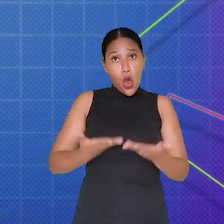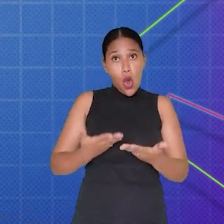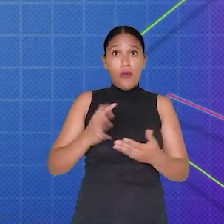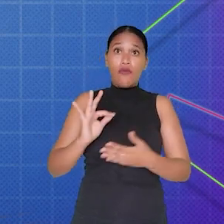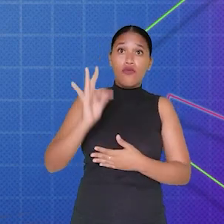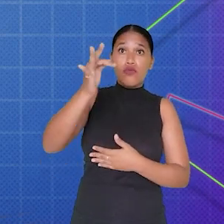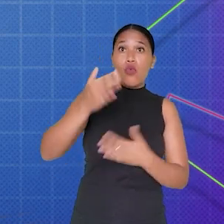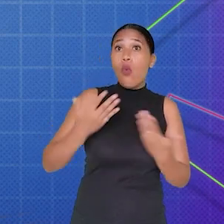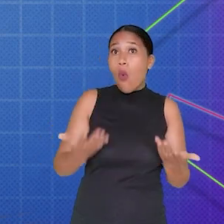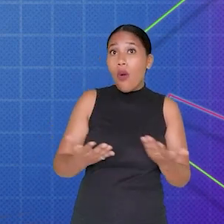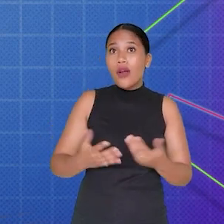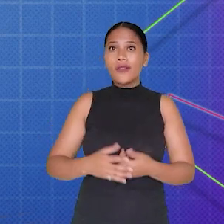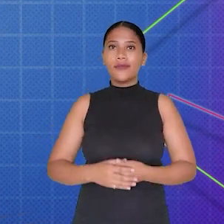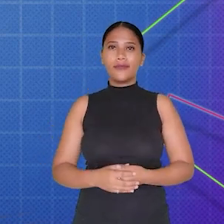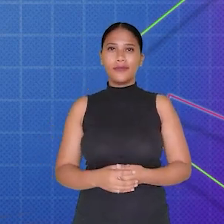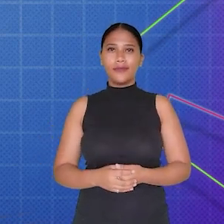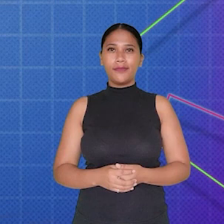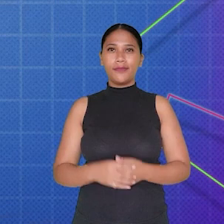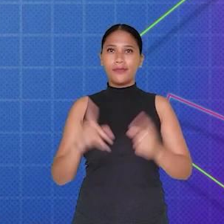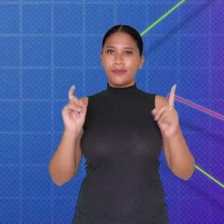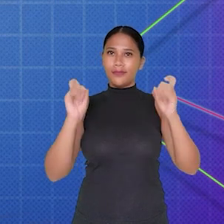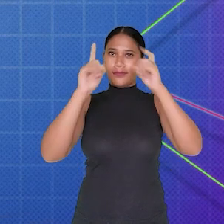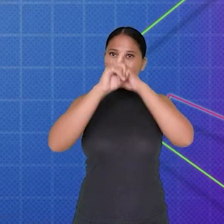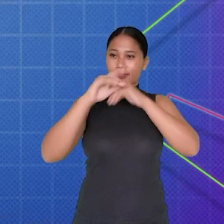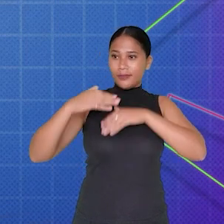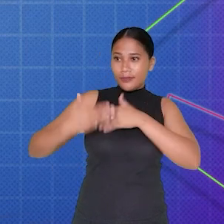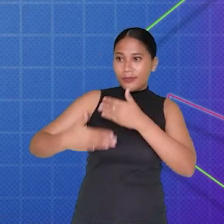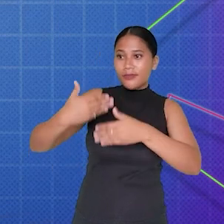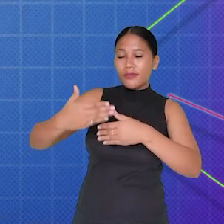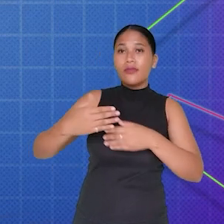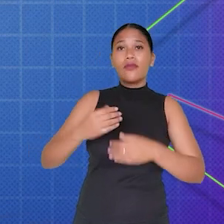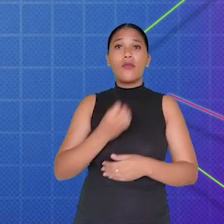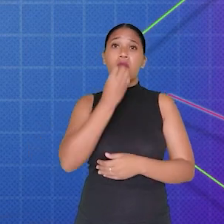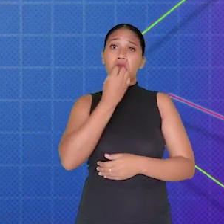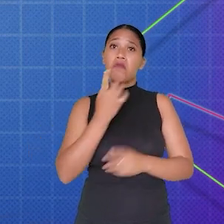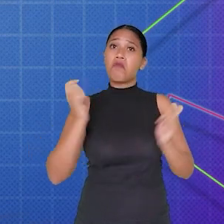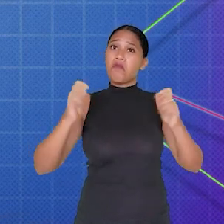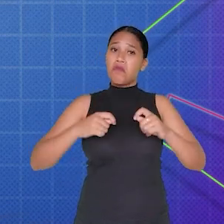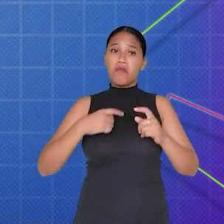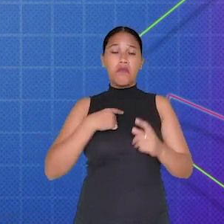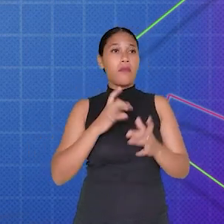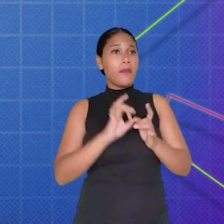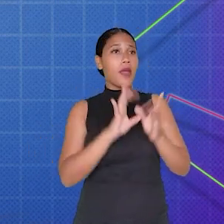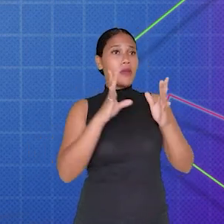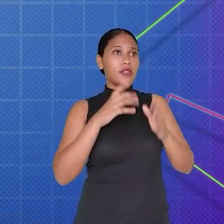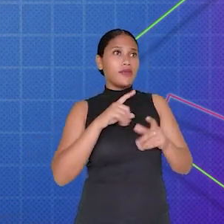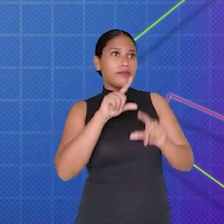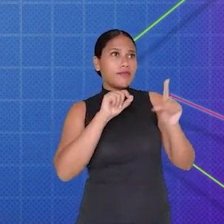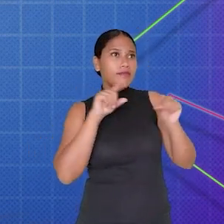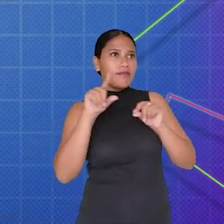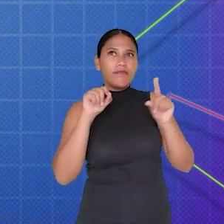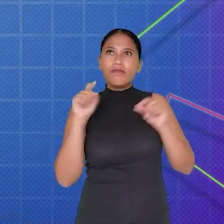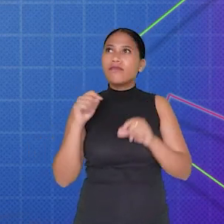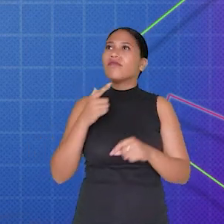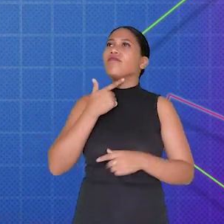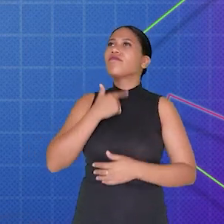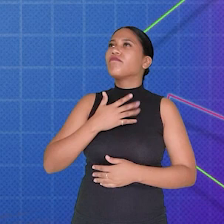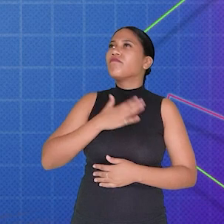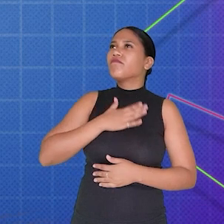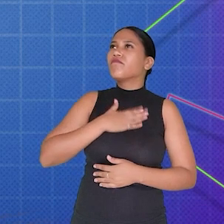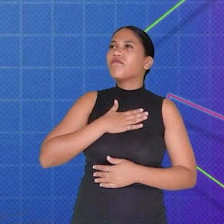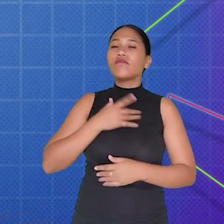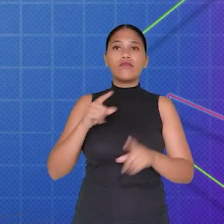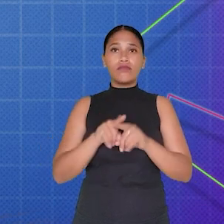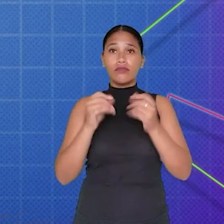claro de onde está e para onde deve ir. A dificuldade de nível pode ser vantajosa para permitir que os jogadores escolham o nível de